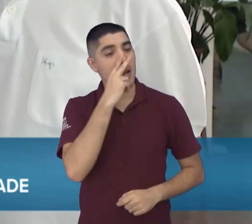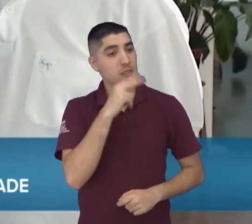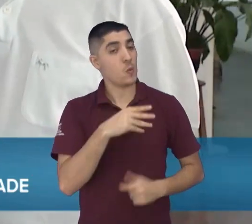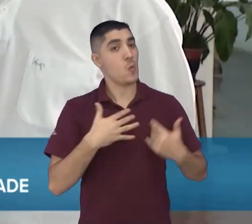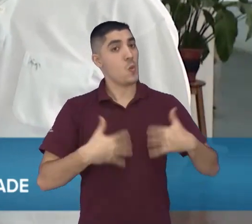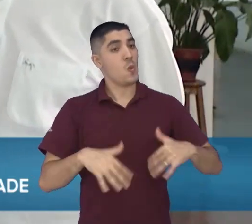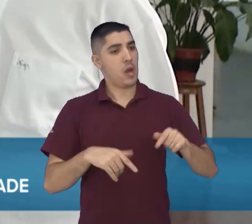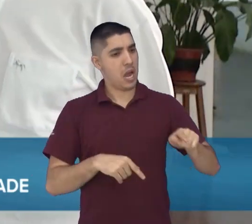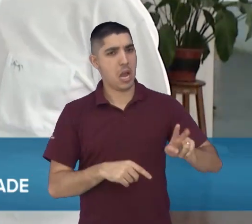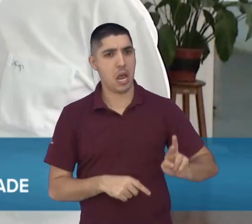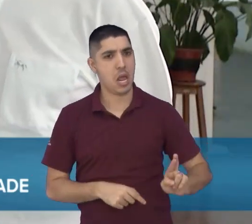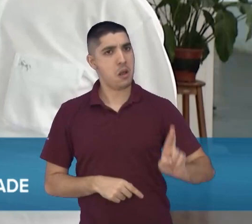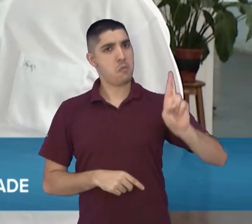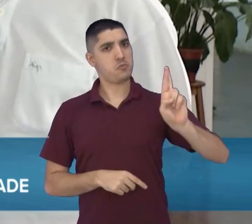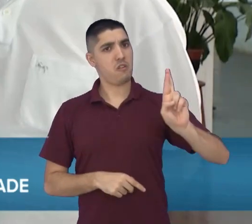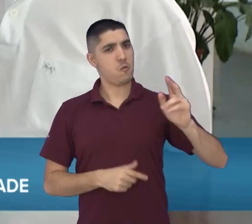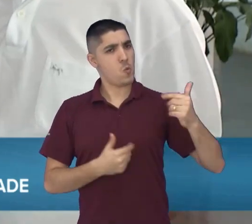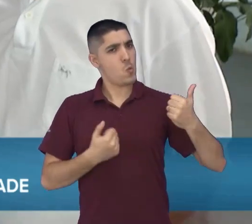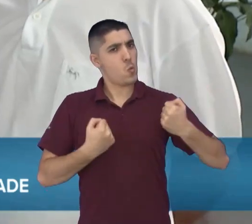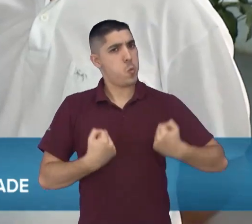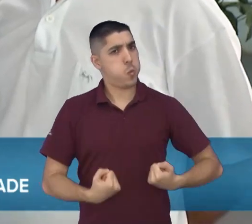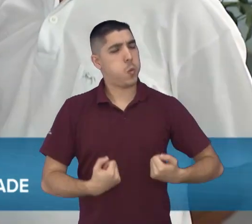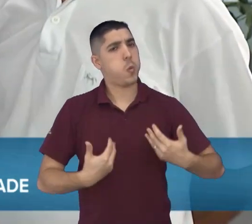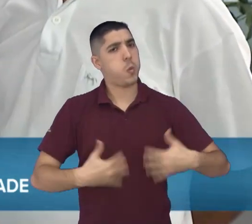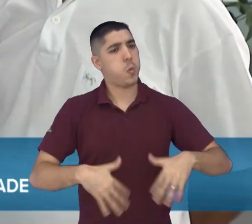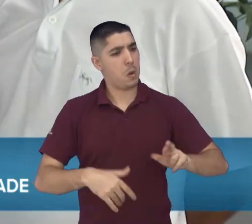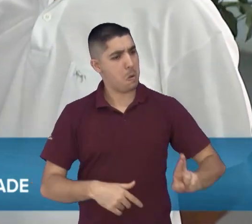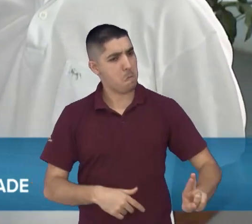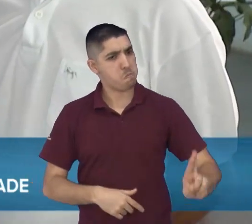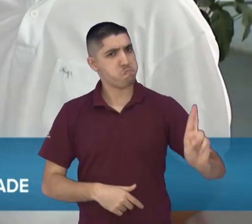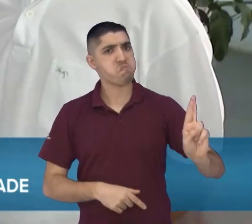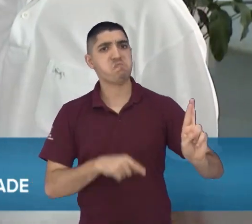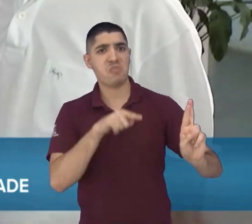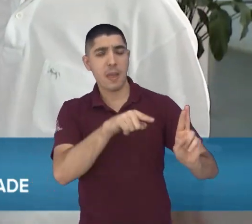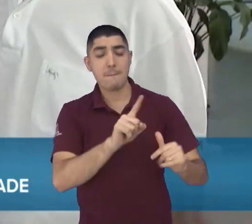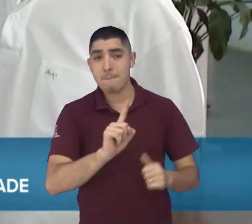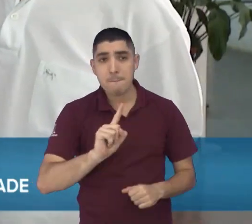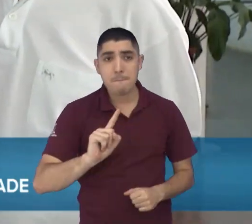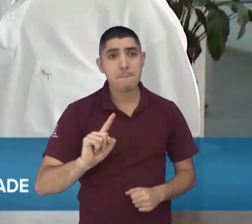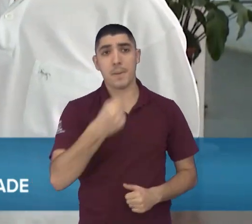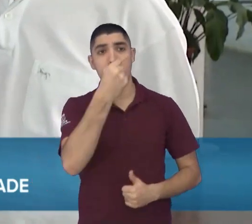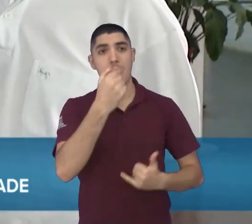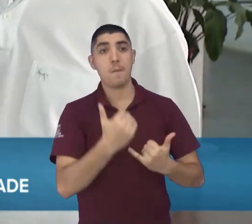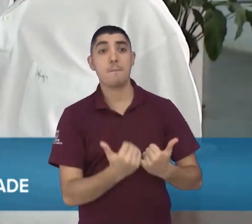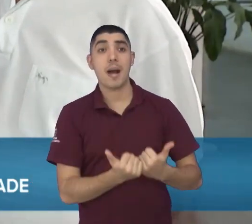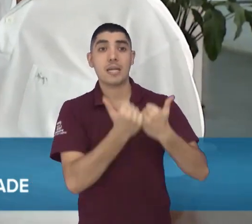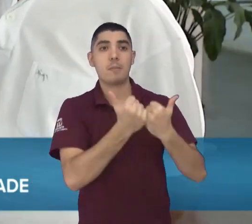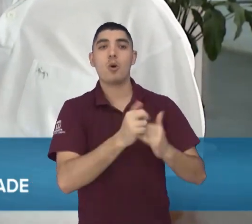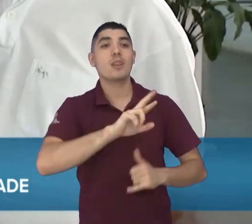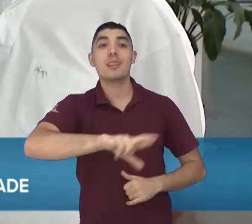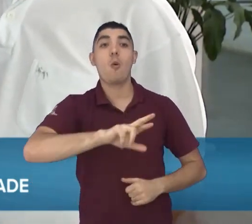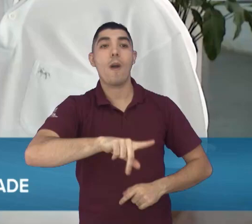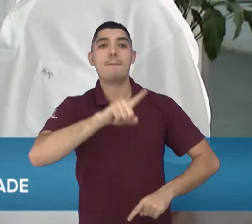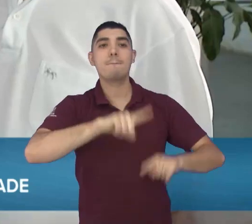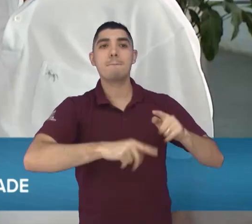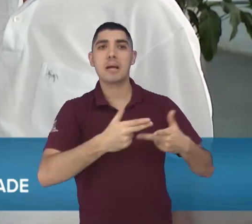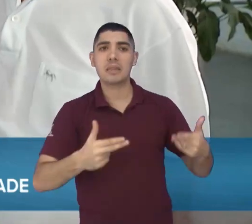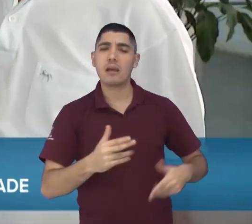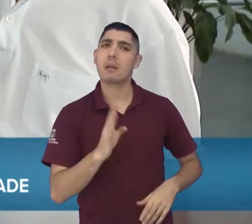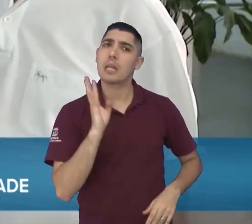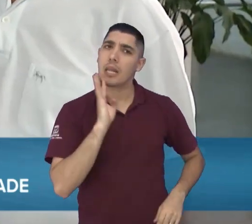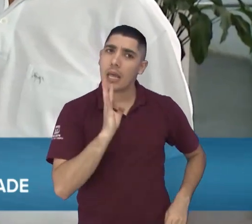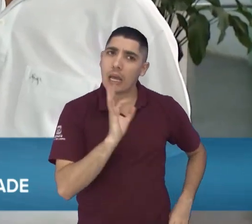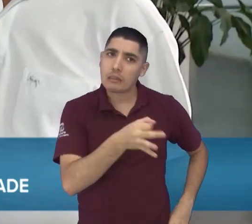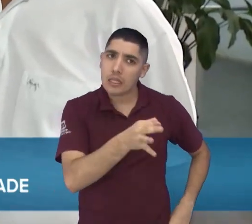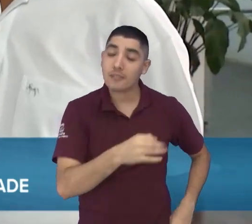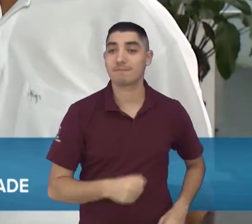histórico, essa honra de ter sido o primeiro, né, patrimônio imaterial preservado da cidade. Isso é muito legal, né?